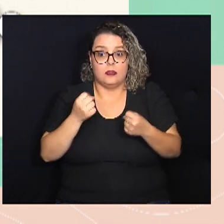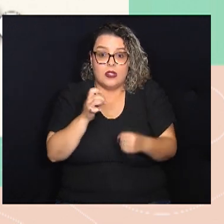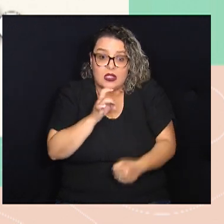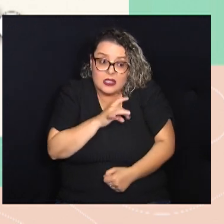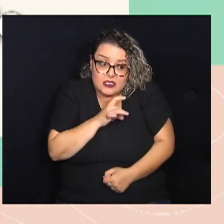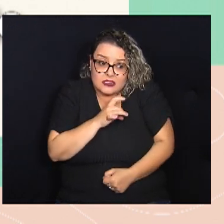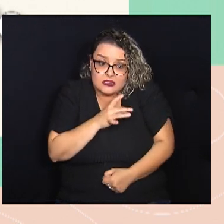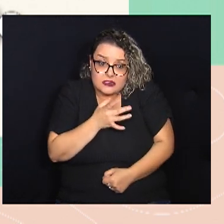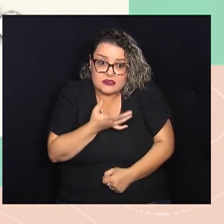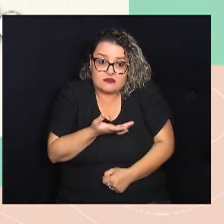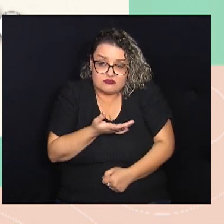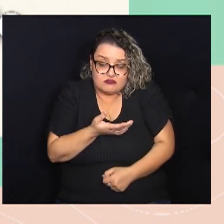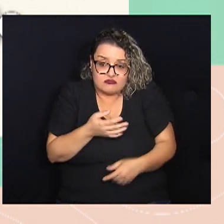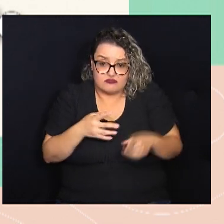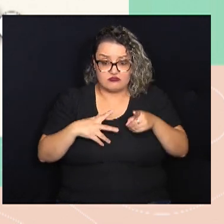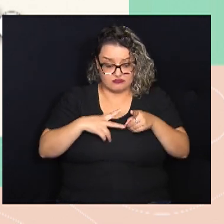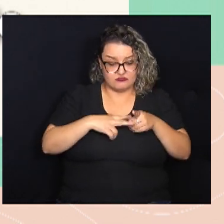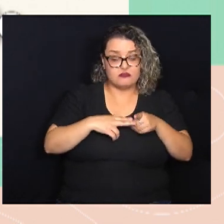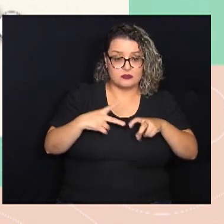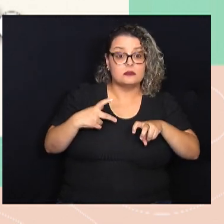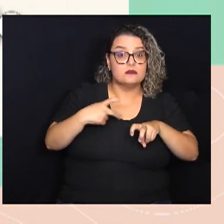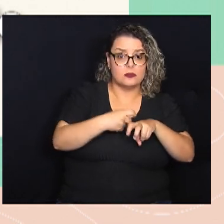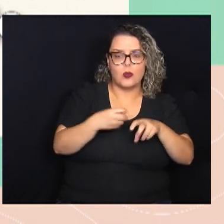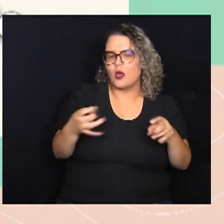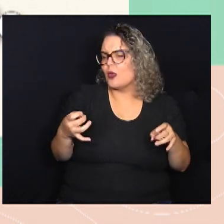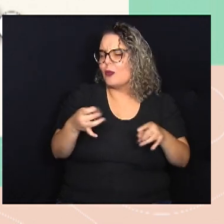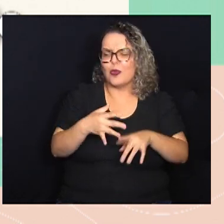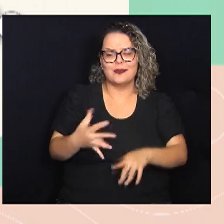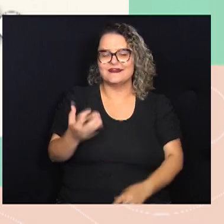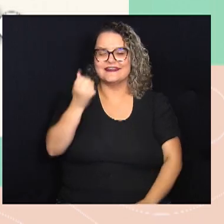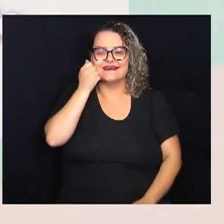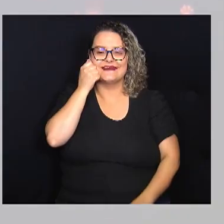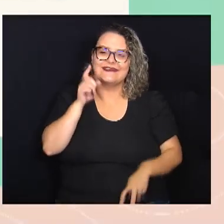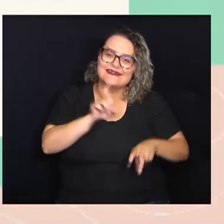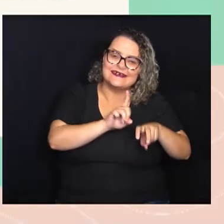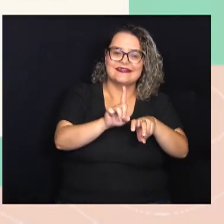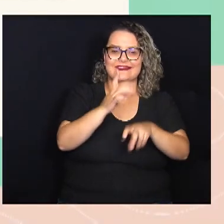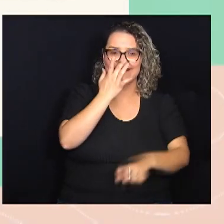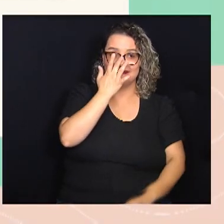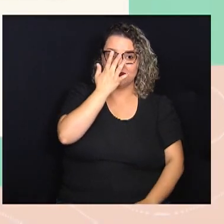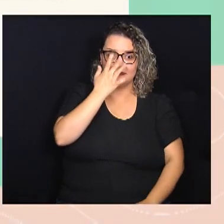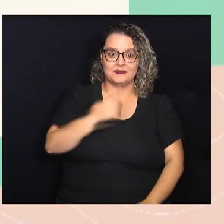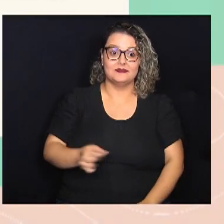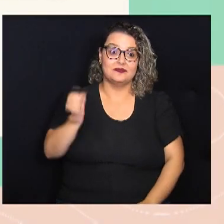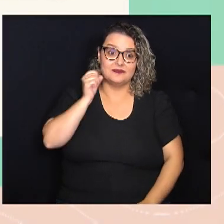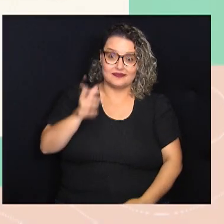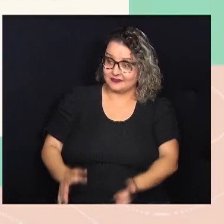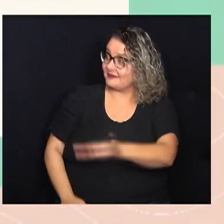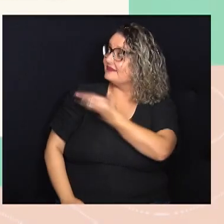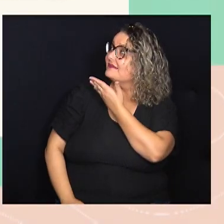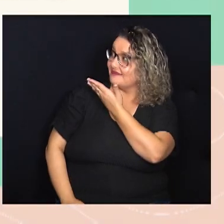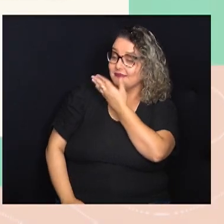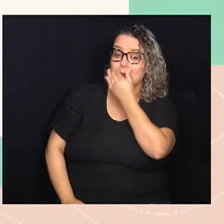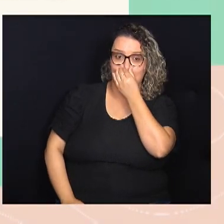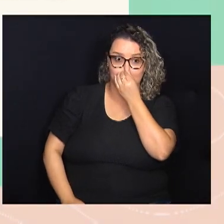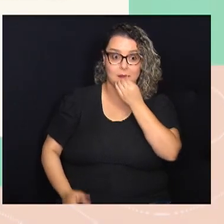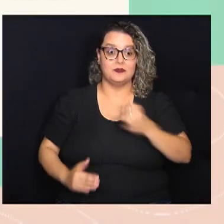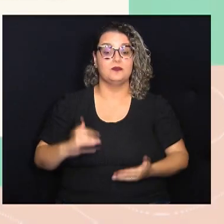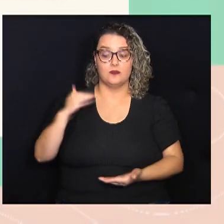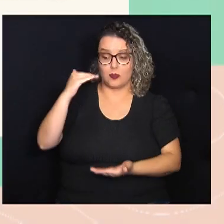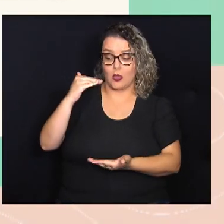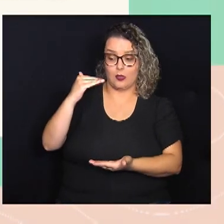são castrados e vacinados. São de porte pequeno, obedientes e muito bonzinhos. Já passaram